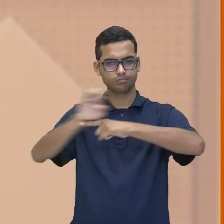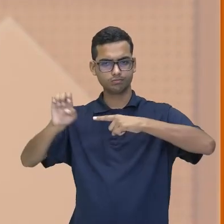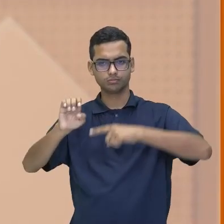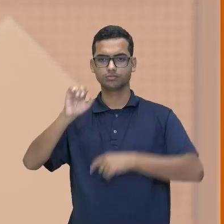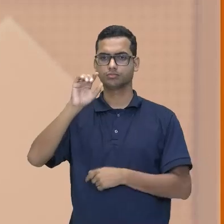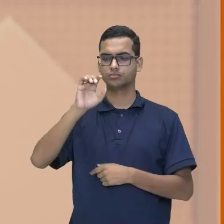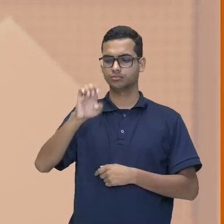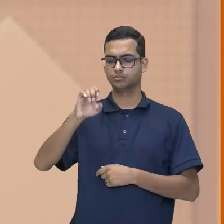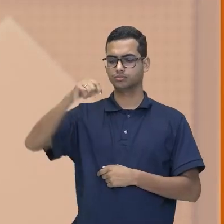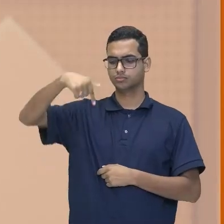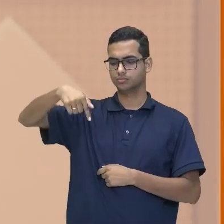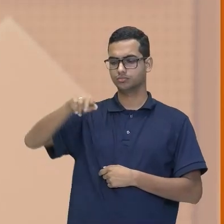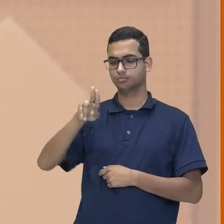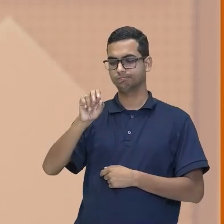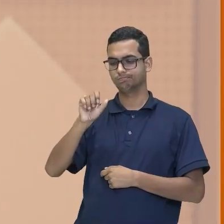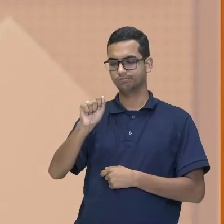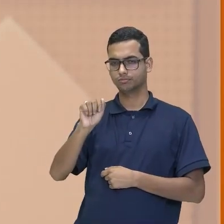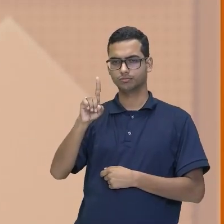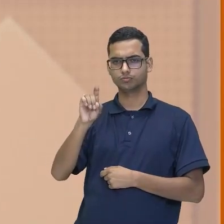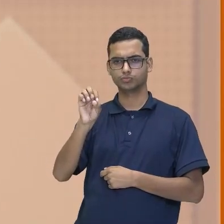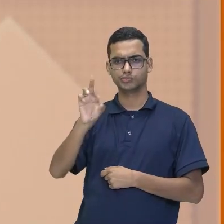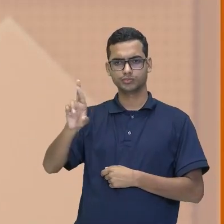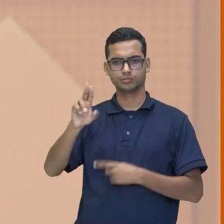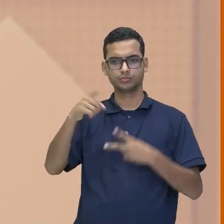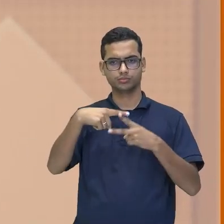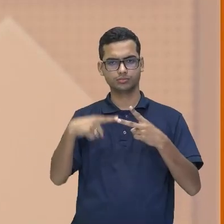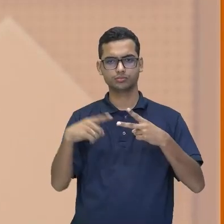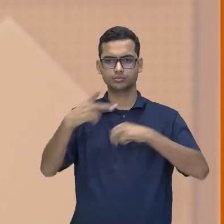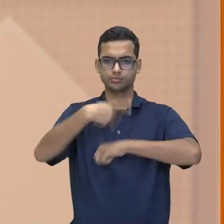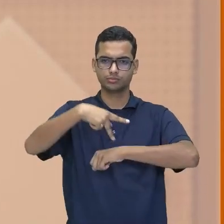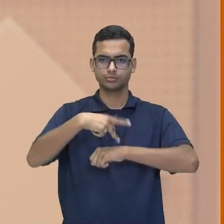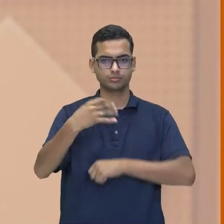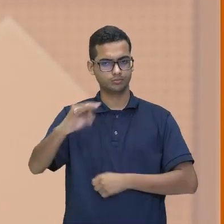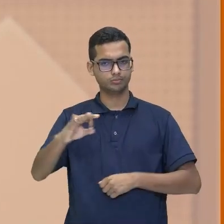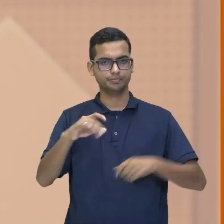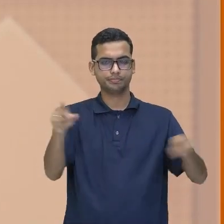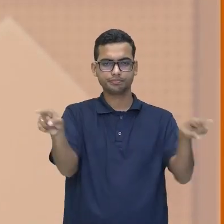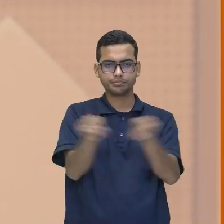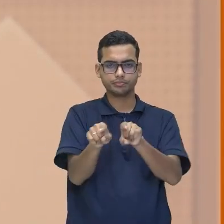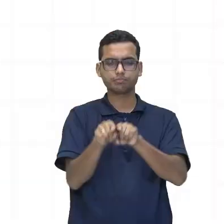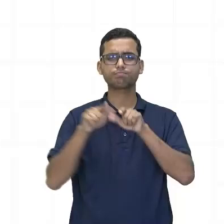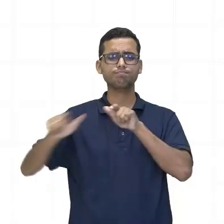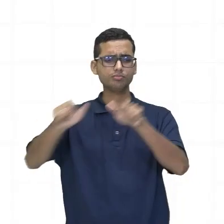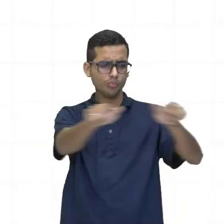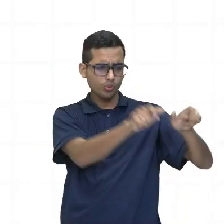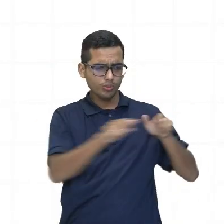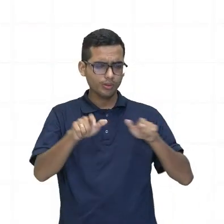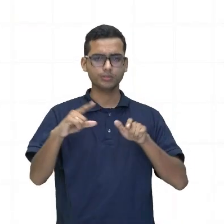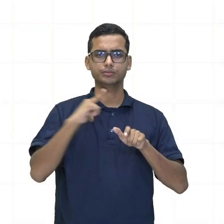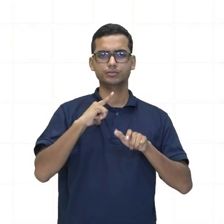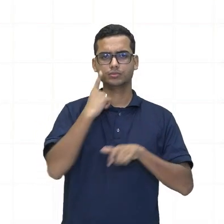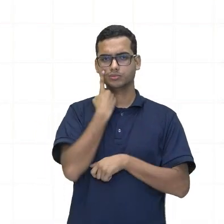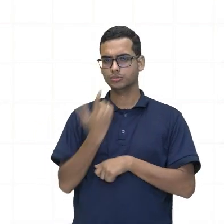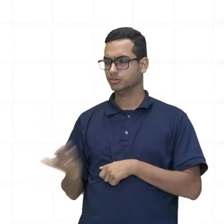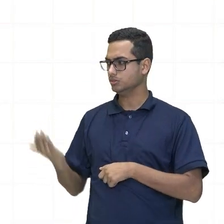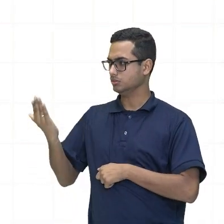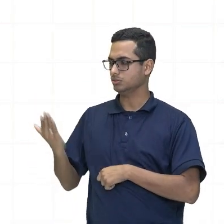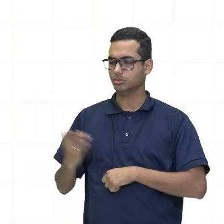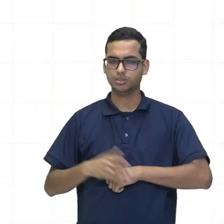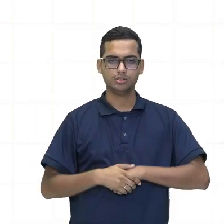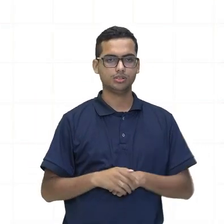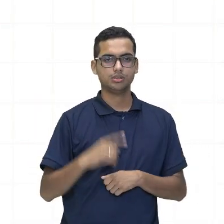mostrar para vocês, né, os lugares onde estão localizados esses pontos extremos. Então,